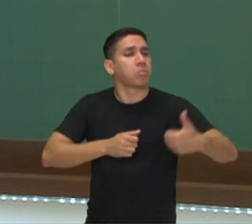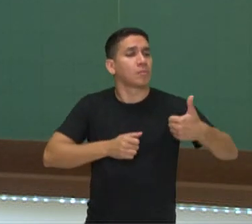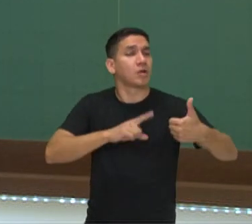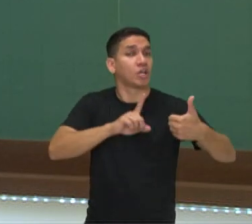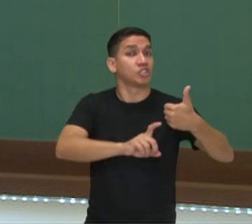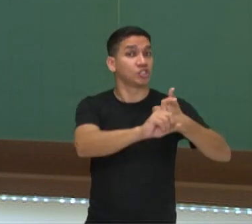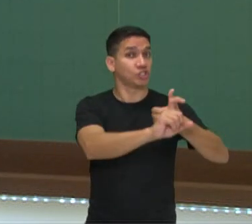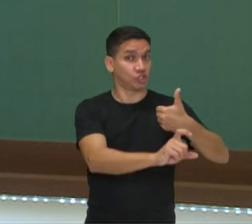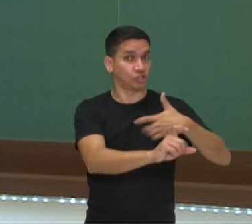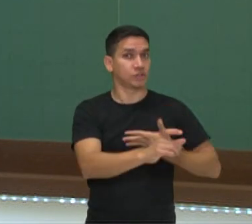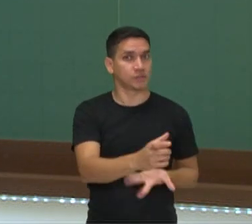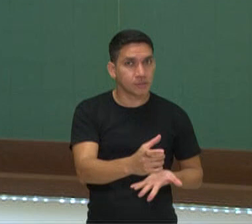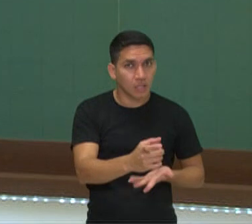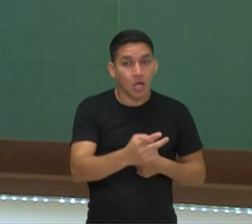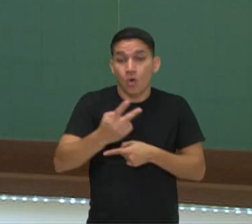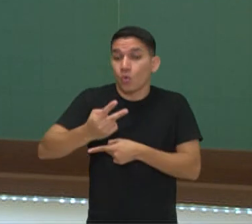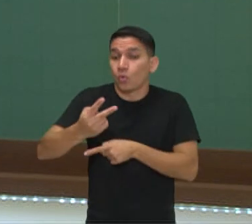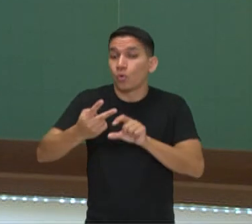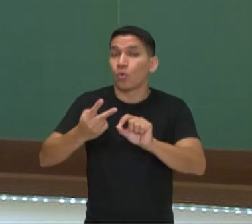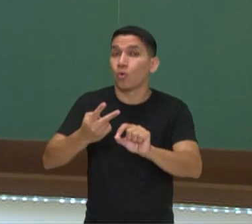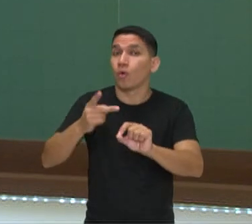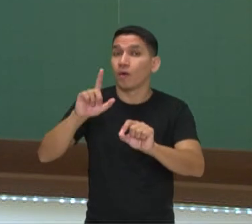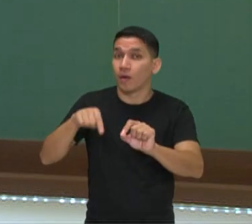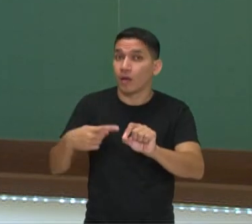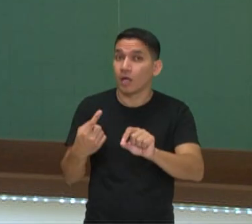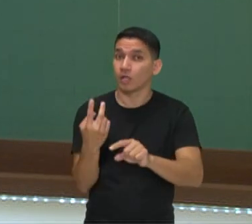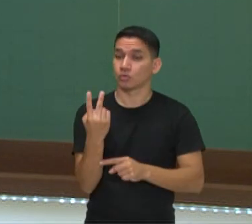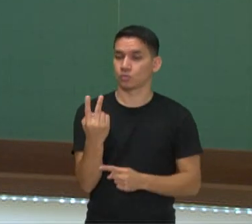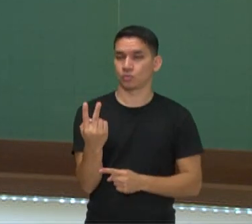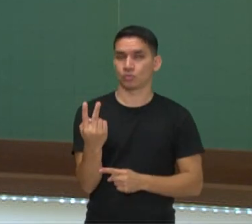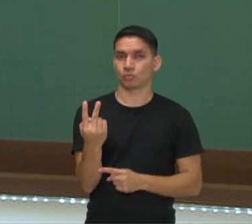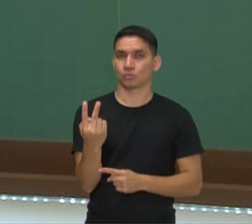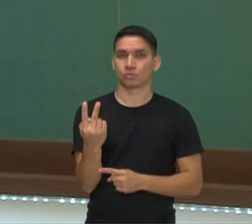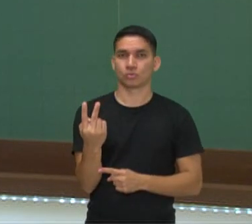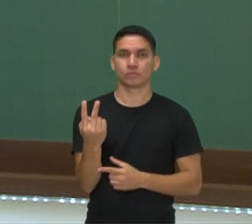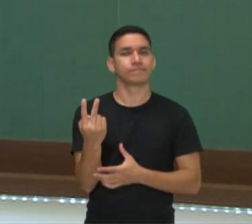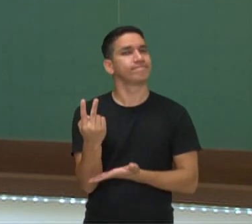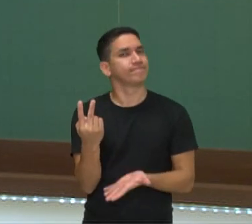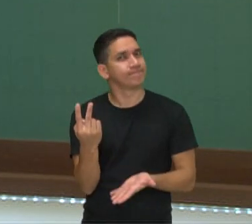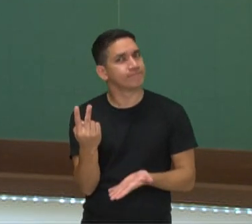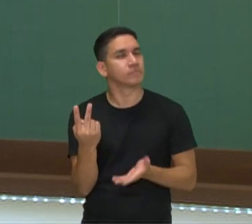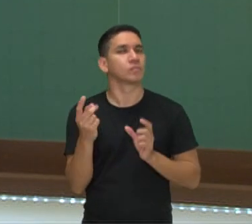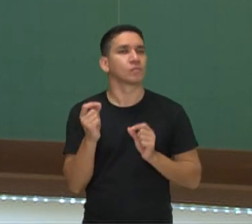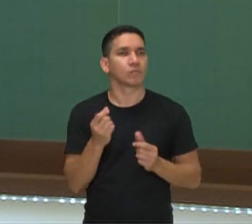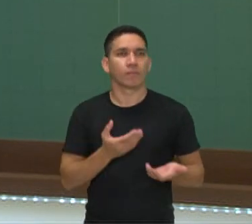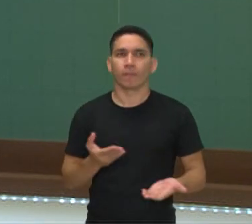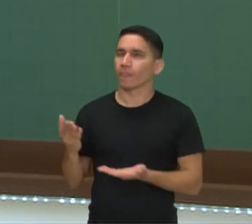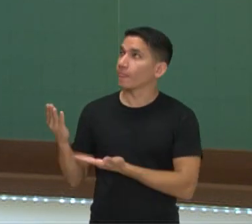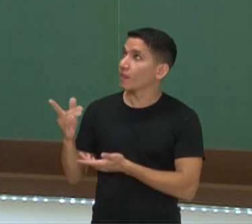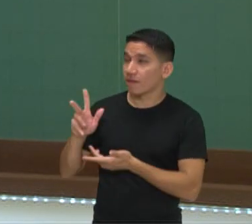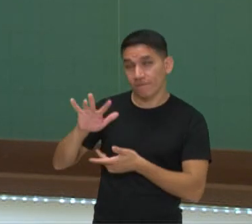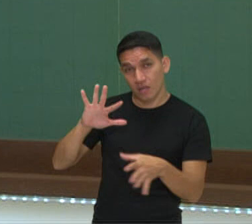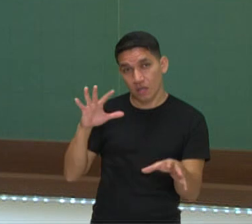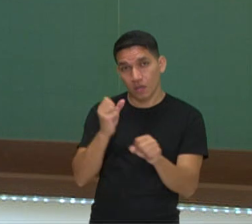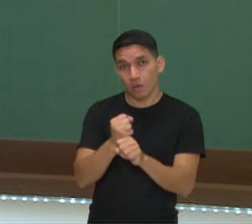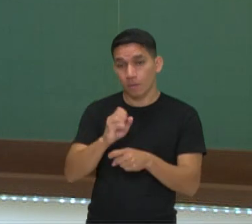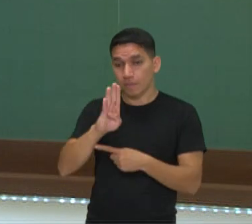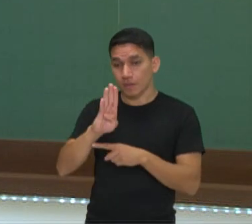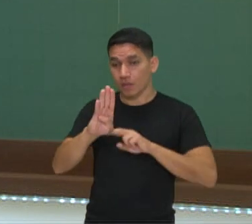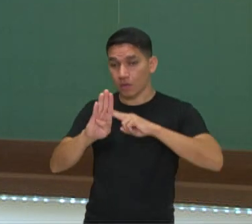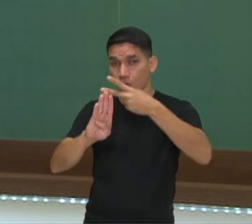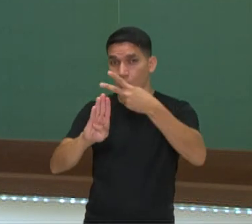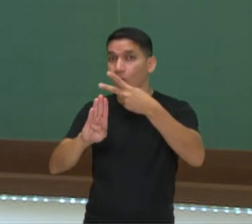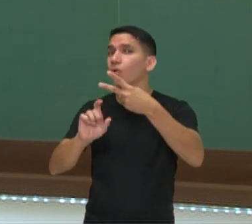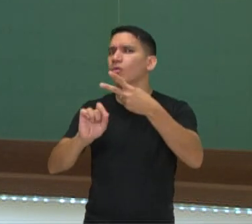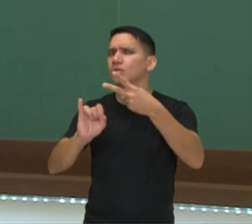Então, significa que o segundo termo tem que ser o 2. Então, aqui eu teria que somar o b ao quadrado. Se